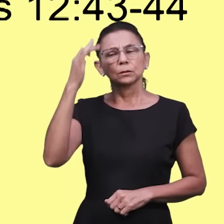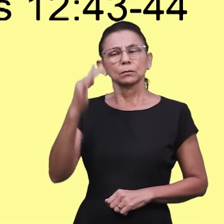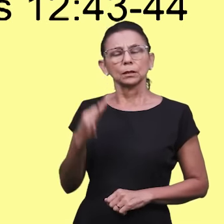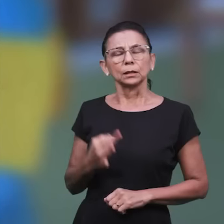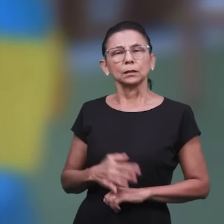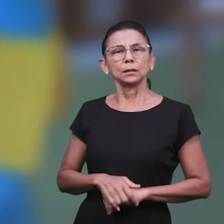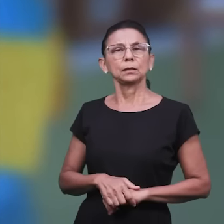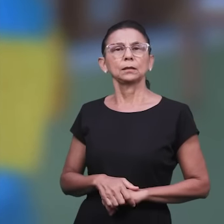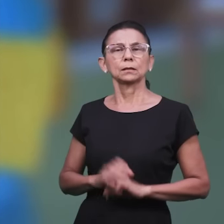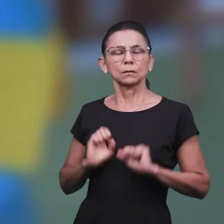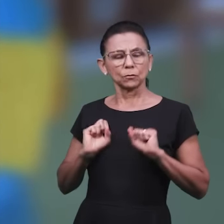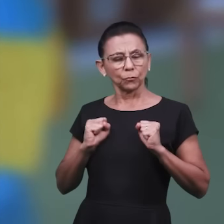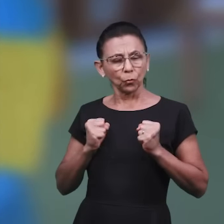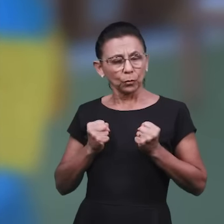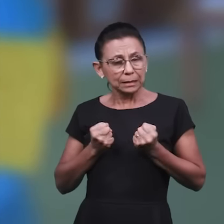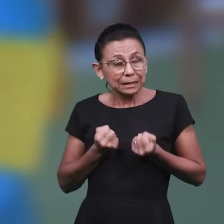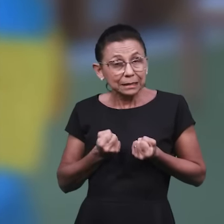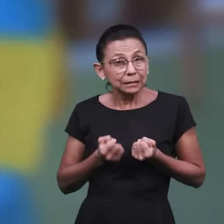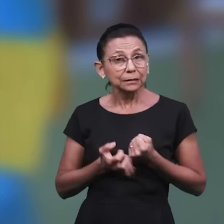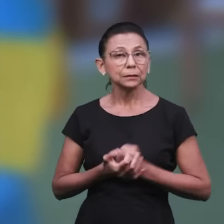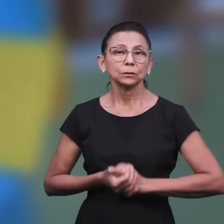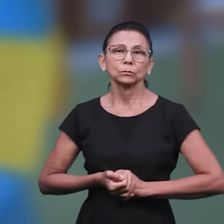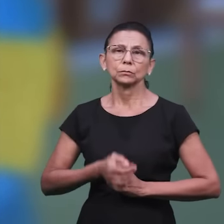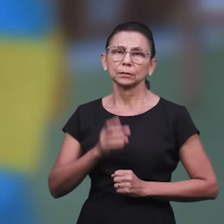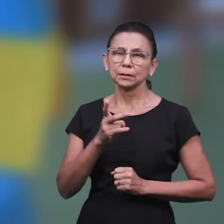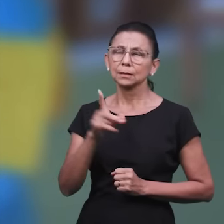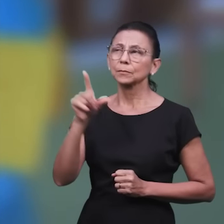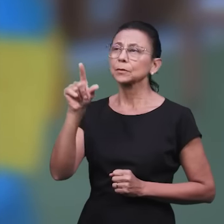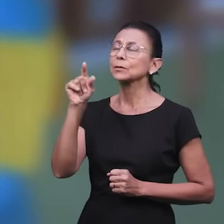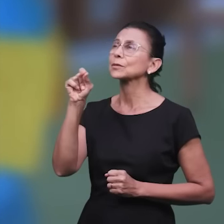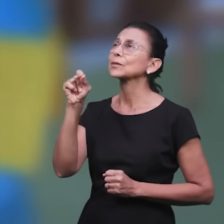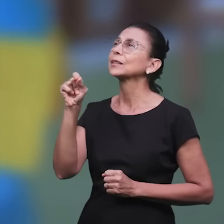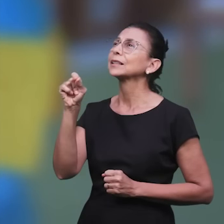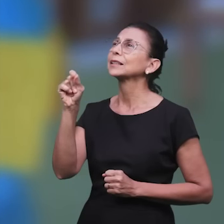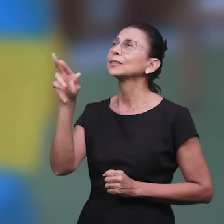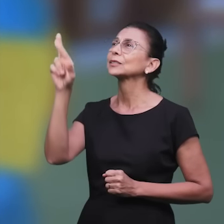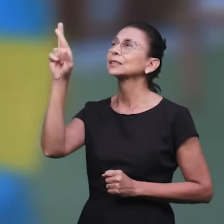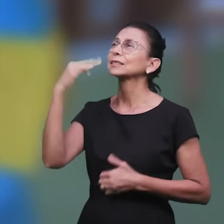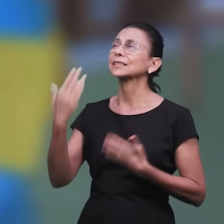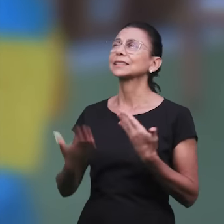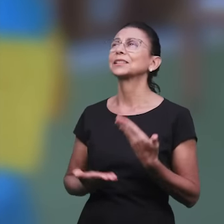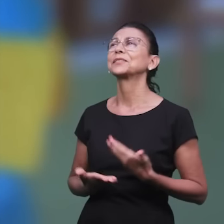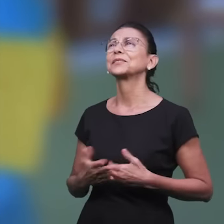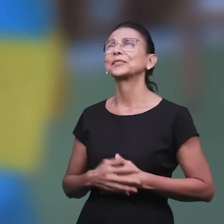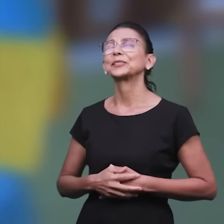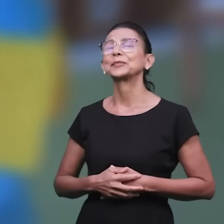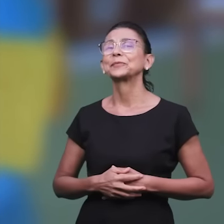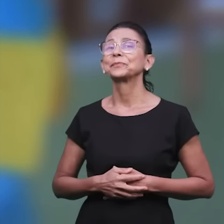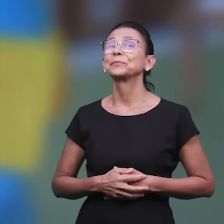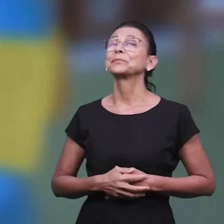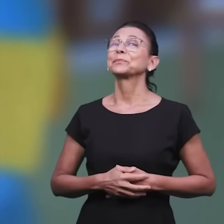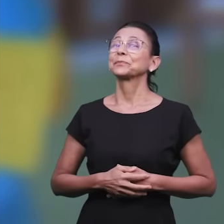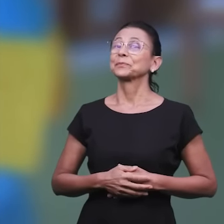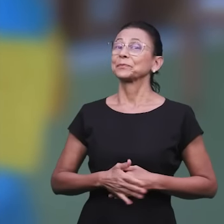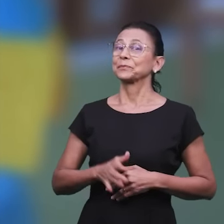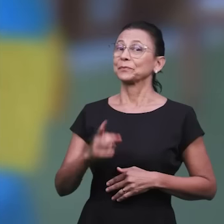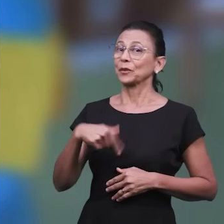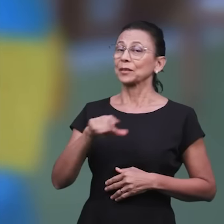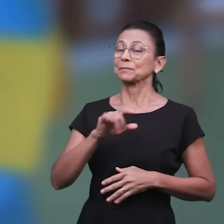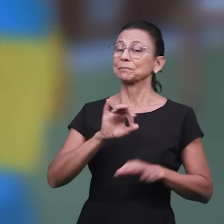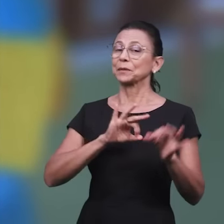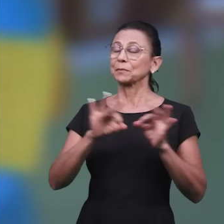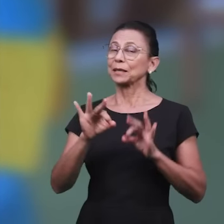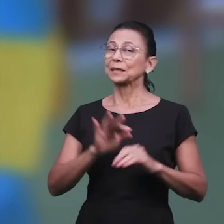se dedicando e escolhendo servir ao Senhor a cada dia, estaremos nos preparando para